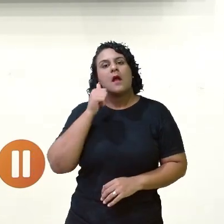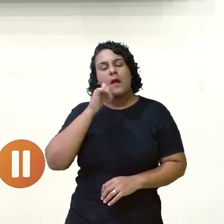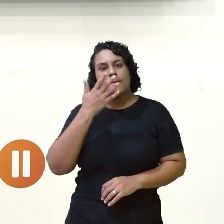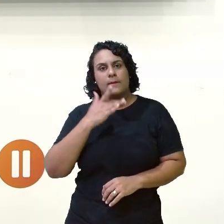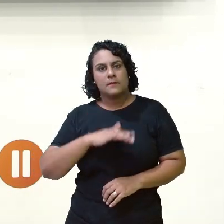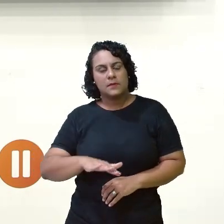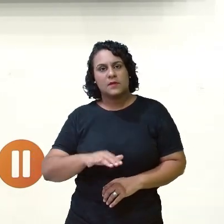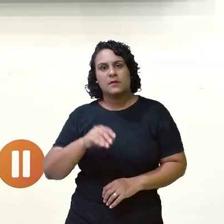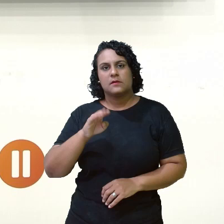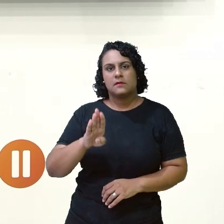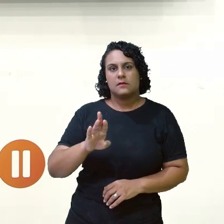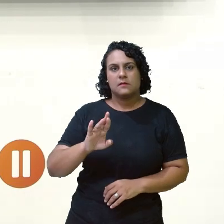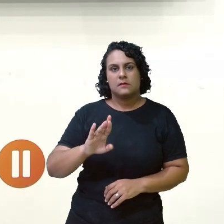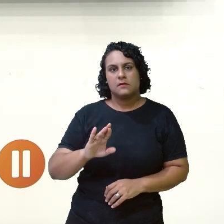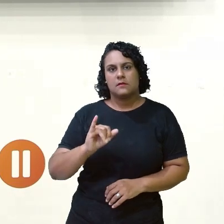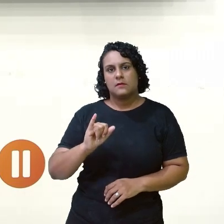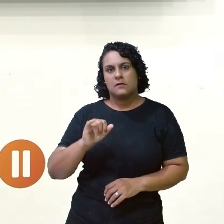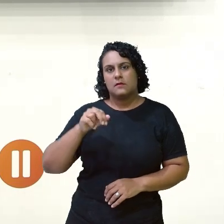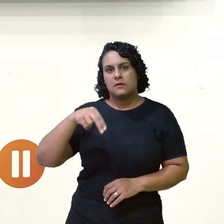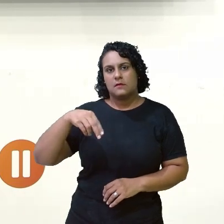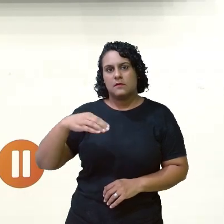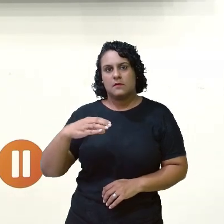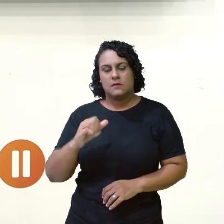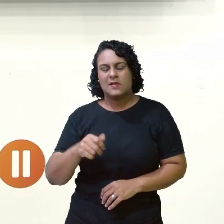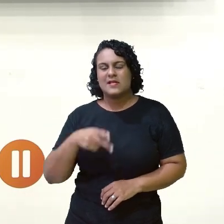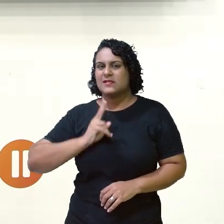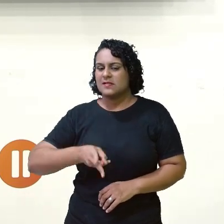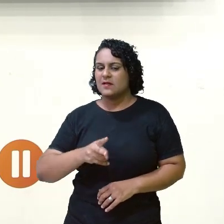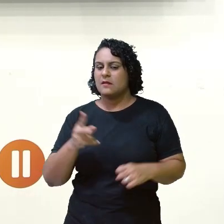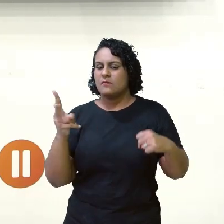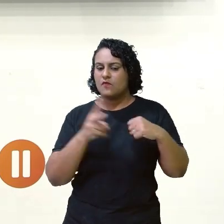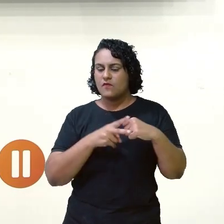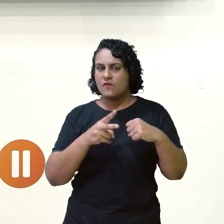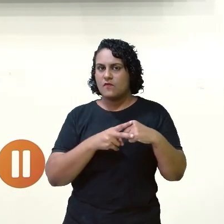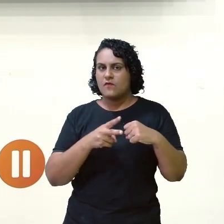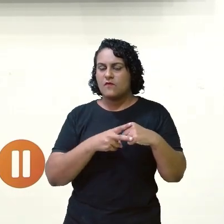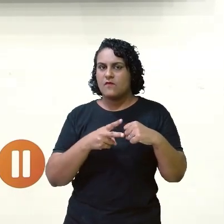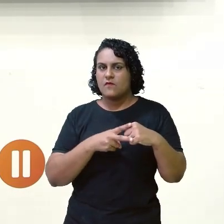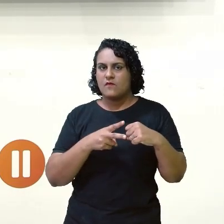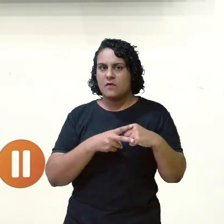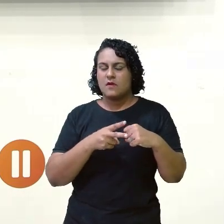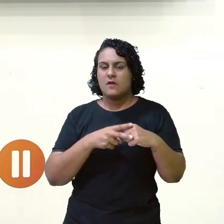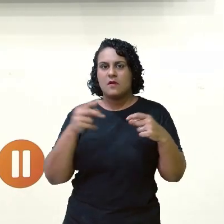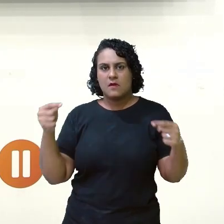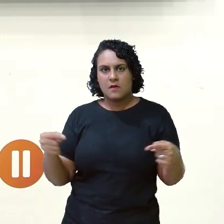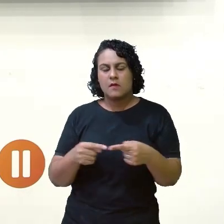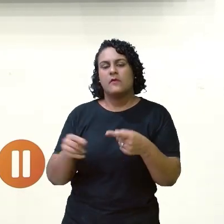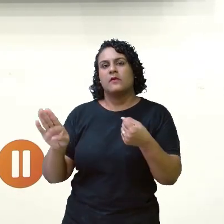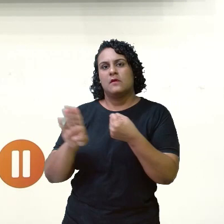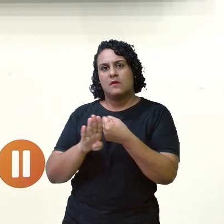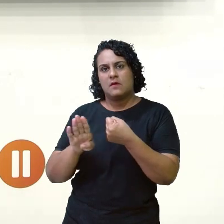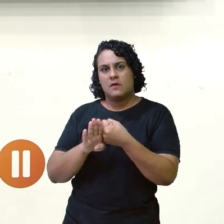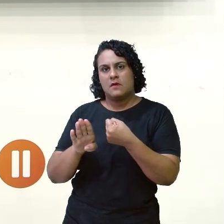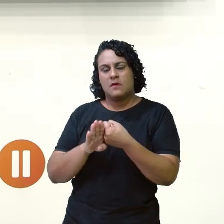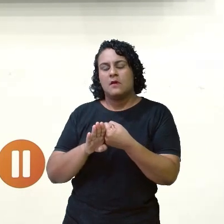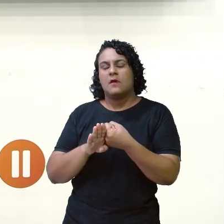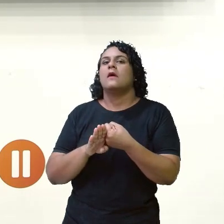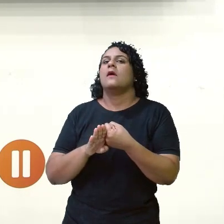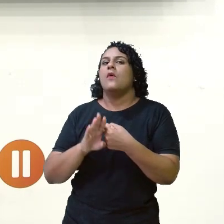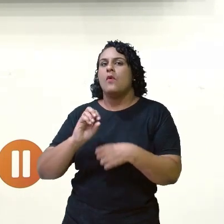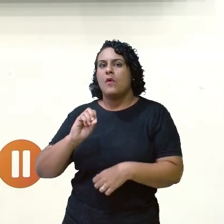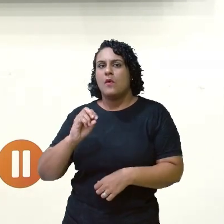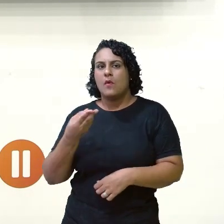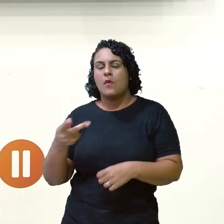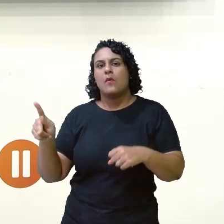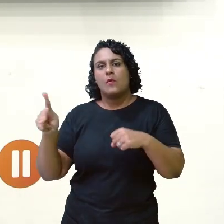bambolê. Sempre concordando o verbo com o substantivo ou